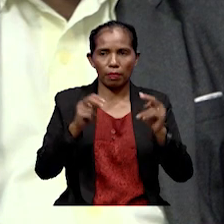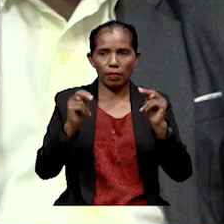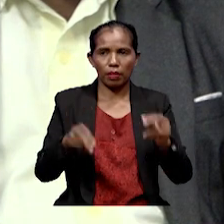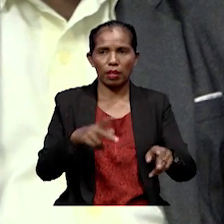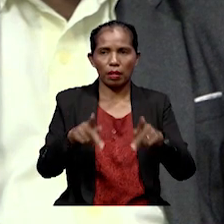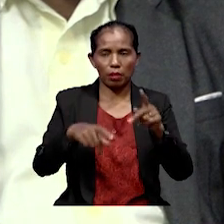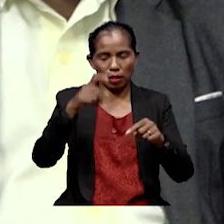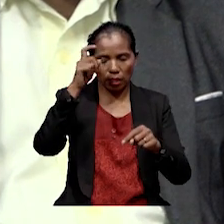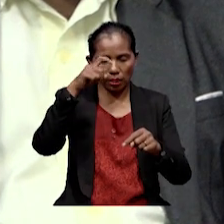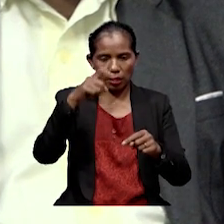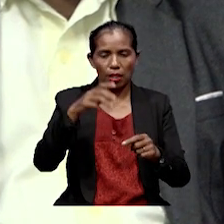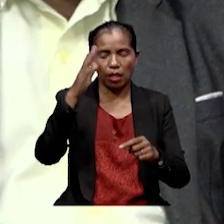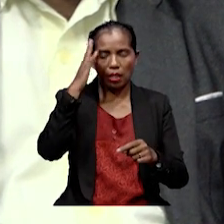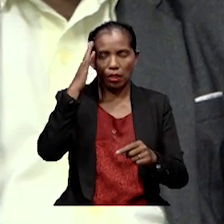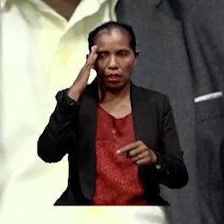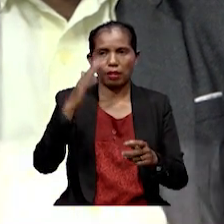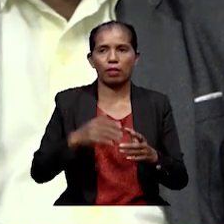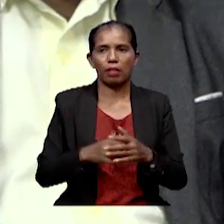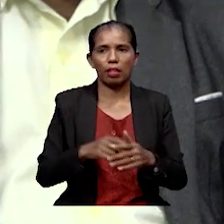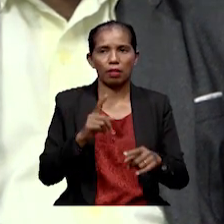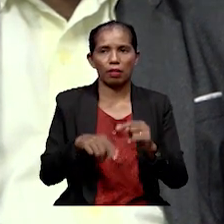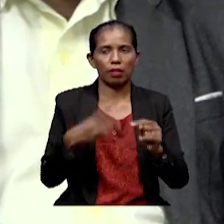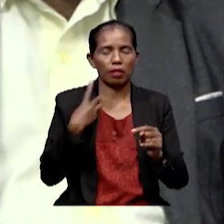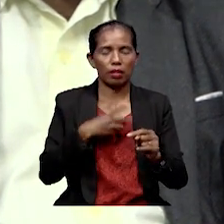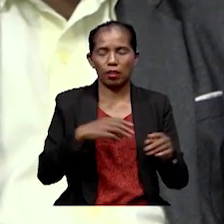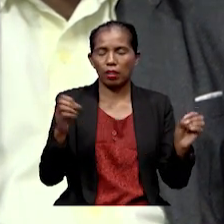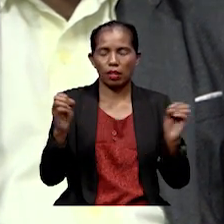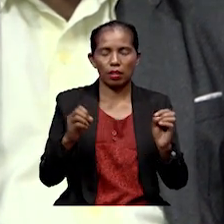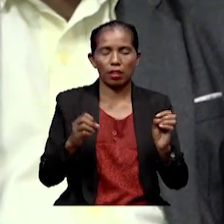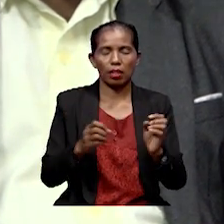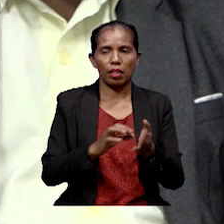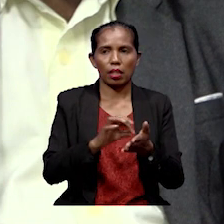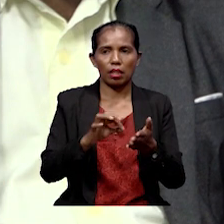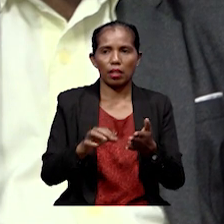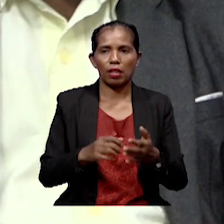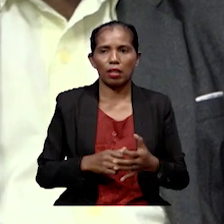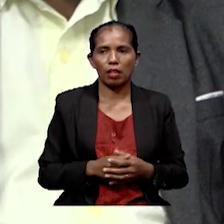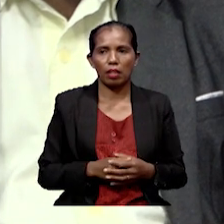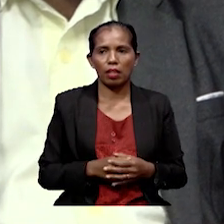tingi hatene la bele ita halofal hansa ita laih kapasidad intelektual anto ita kerek for example